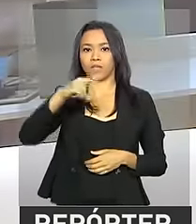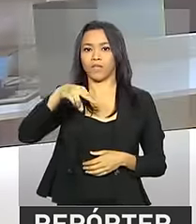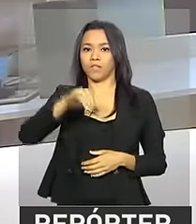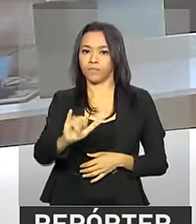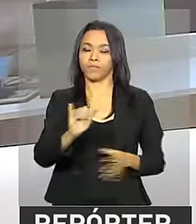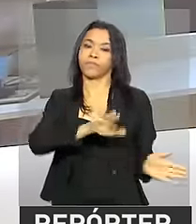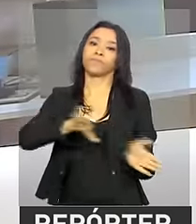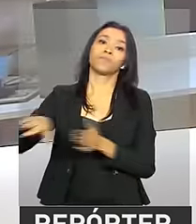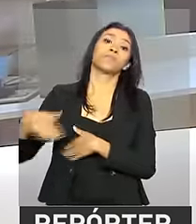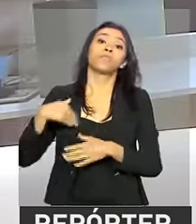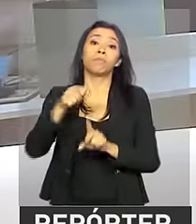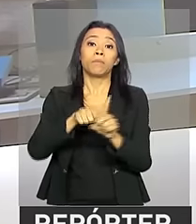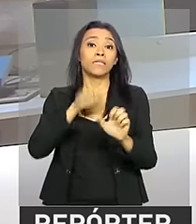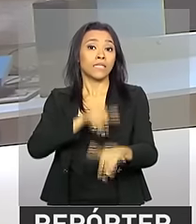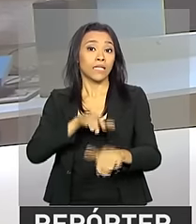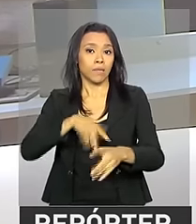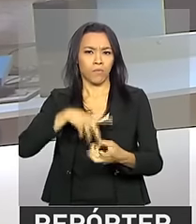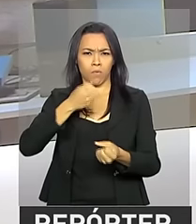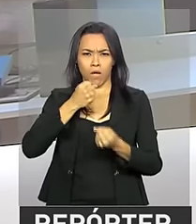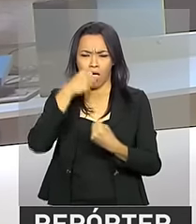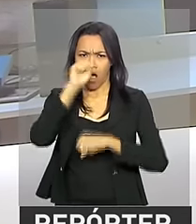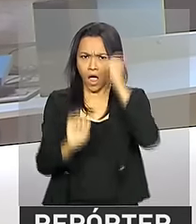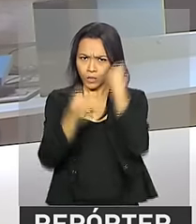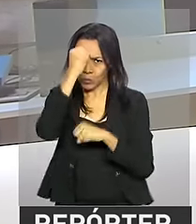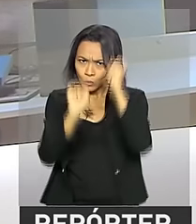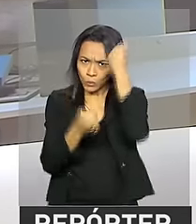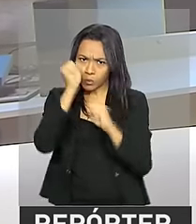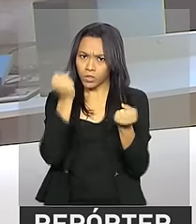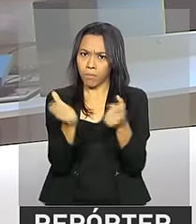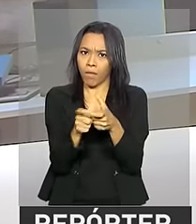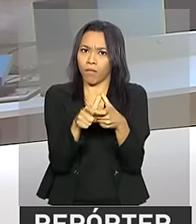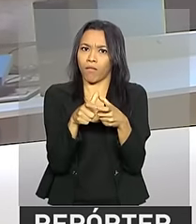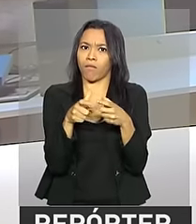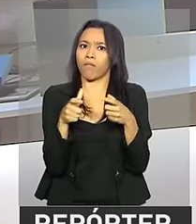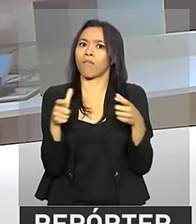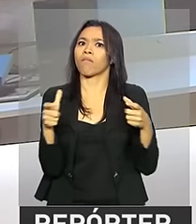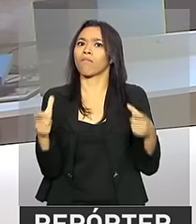a produção industrial cresceu em 9 dos 14 locais